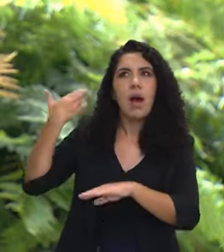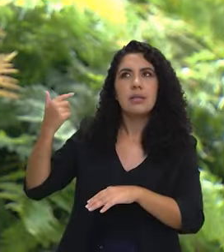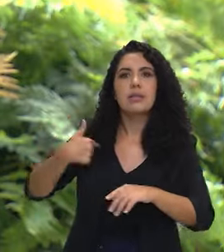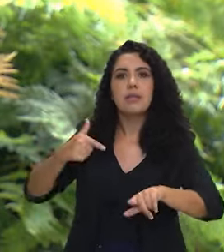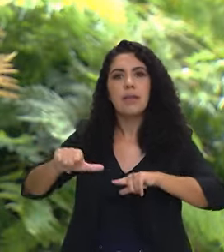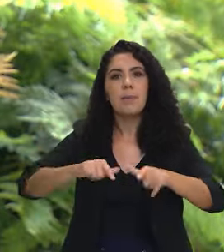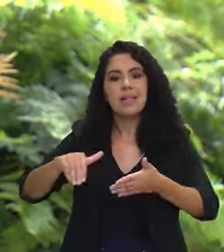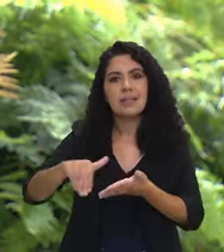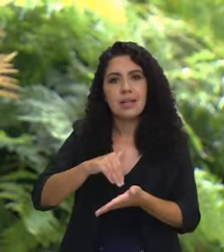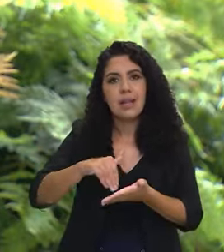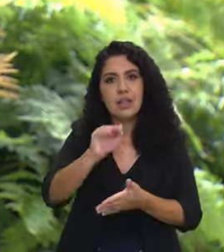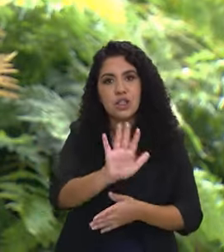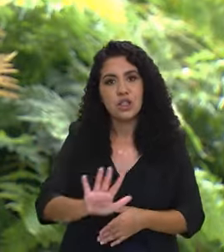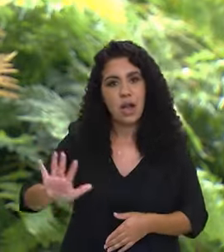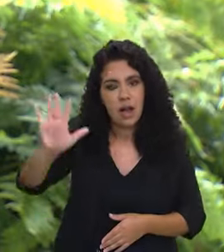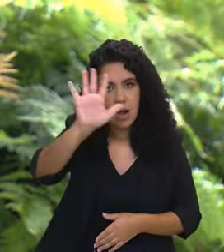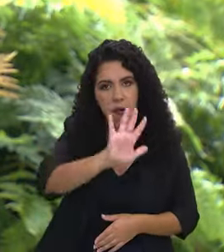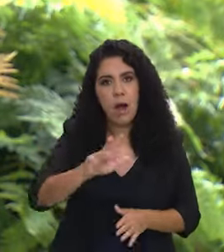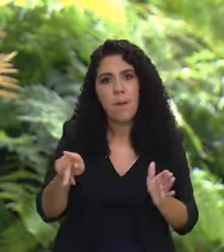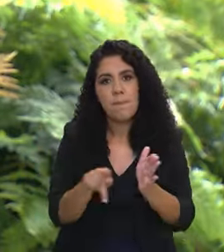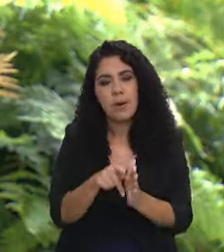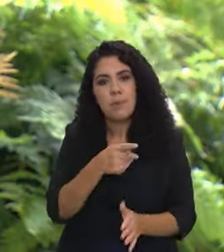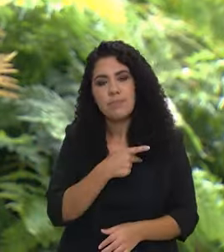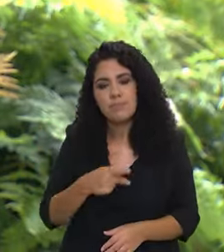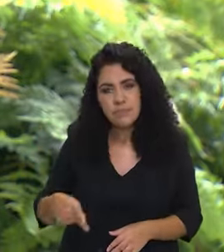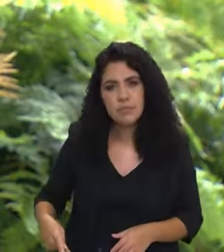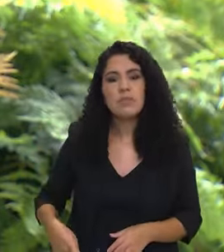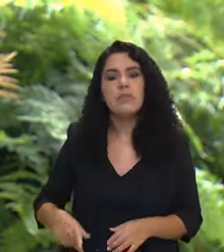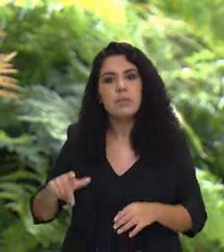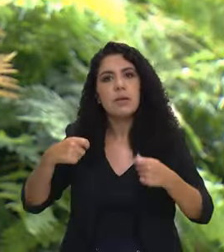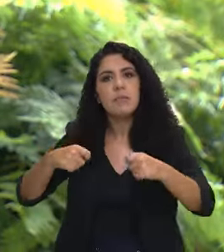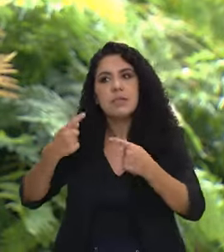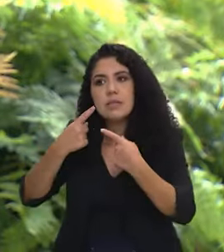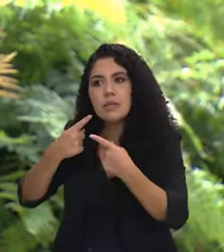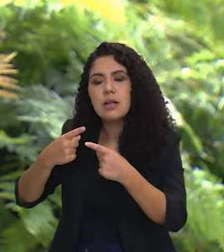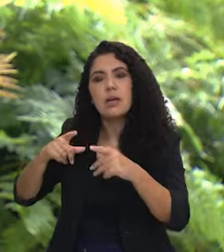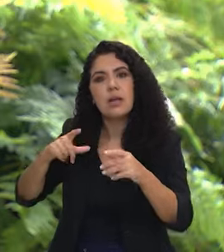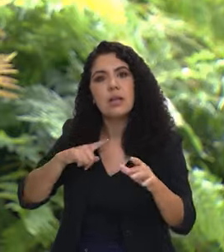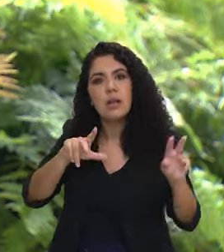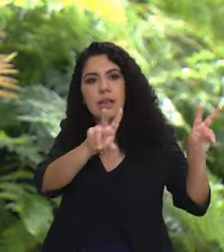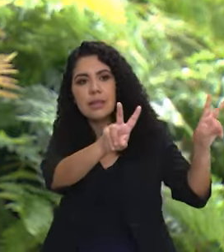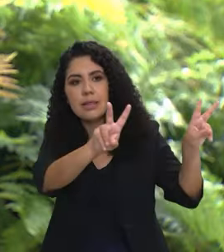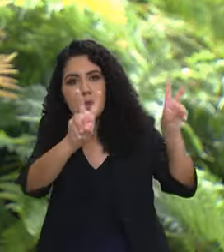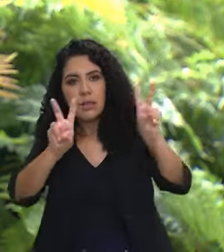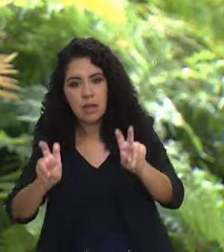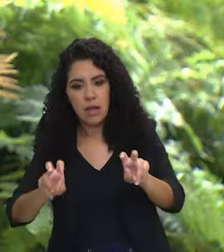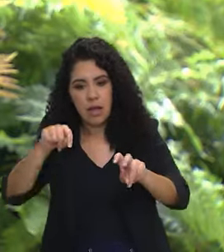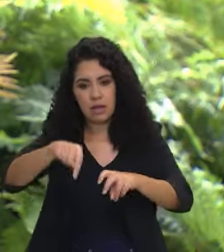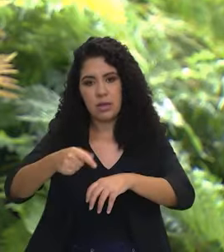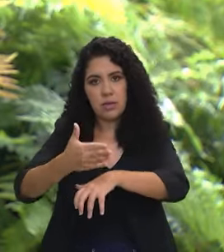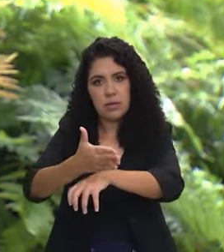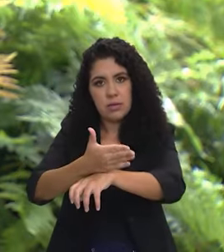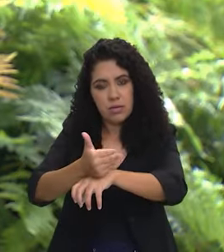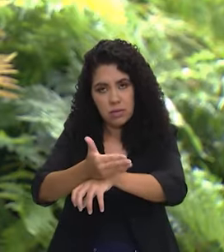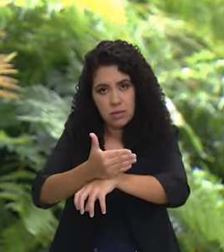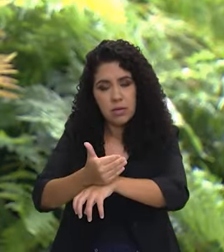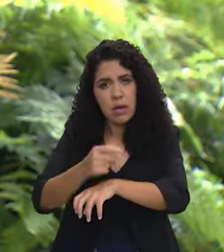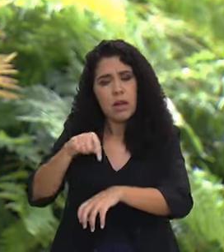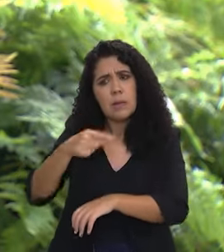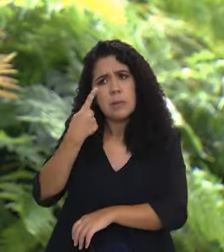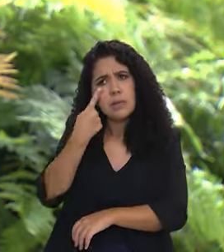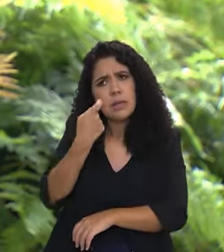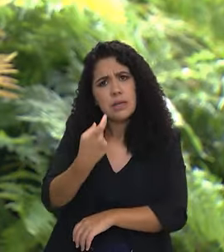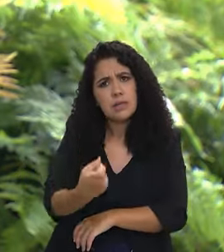da Presidência, que tem essa prerrogativa legal de fazer o diálogo social, e quis trazer esse debate para o Itamaraty. E